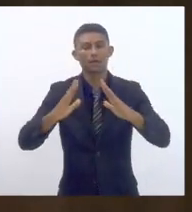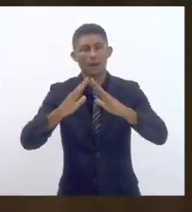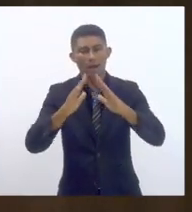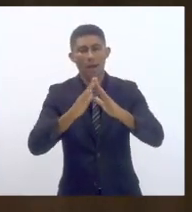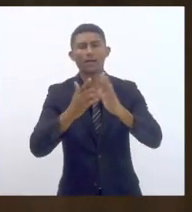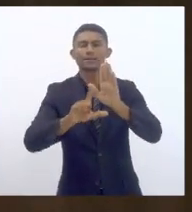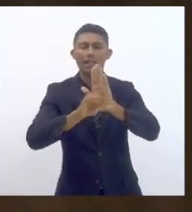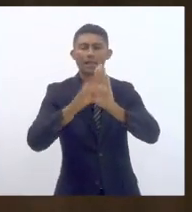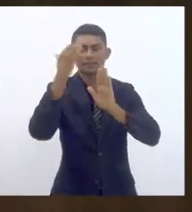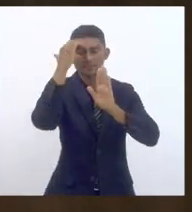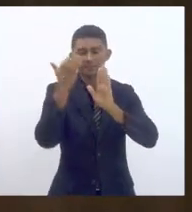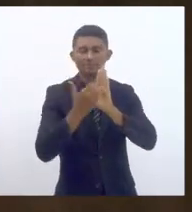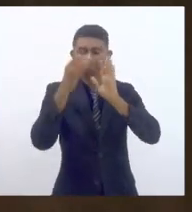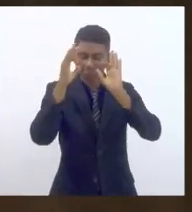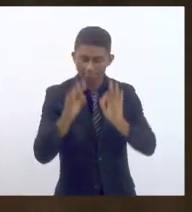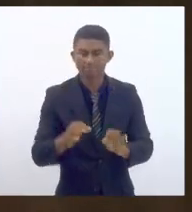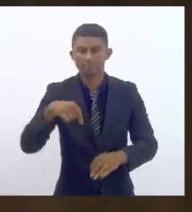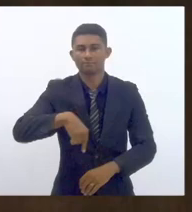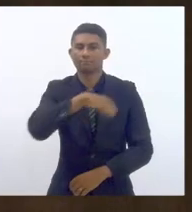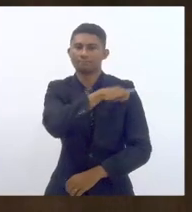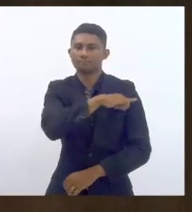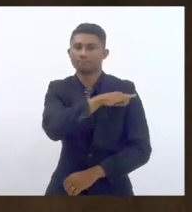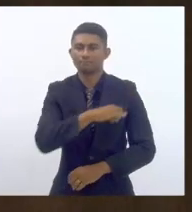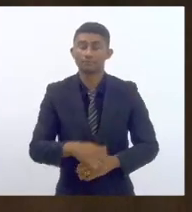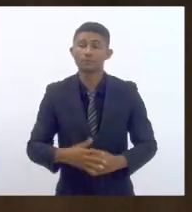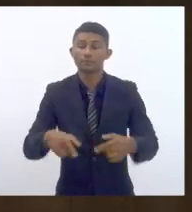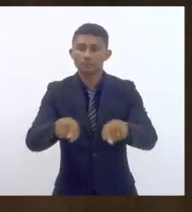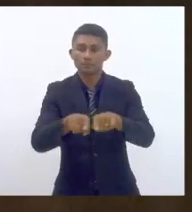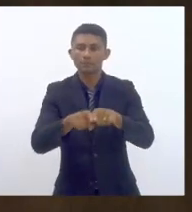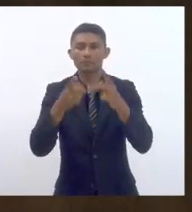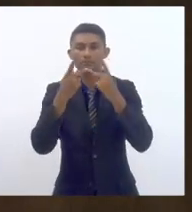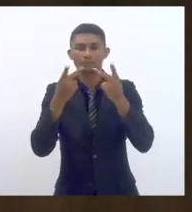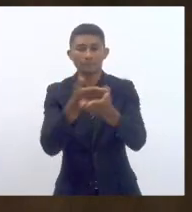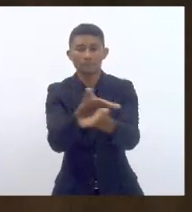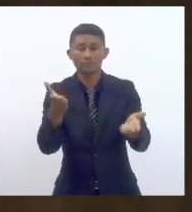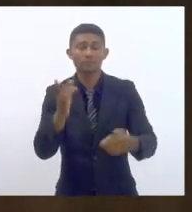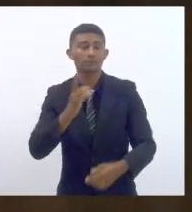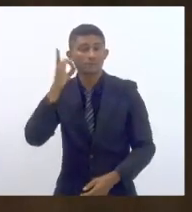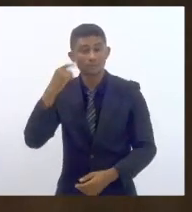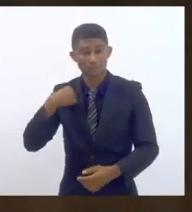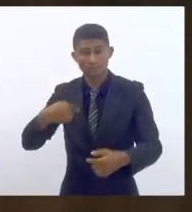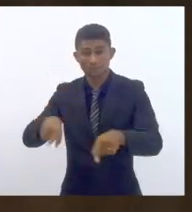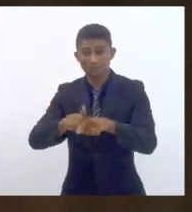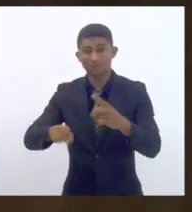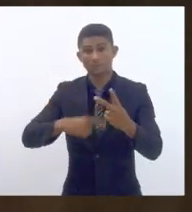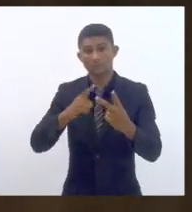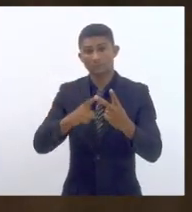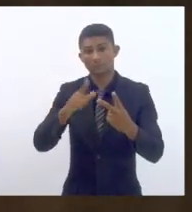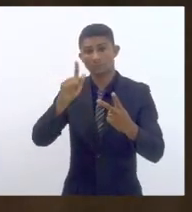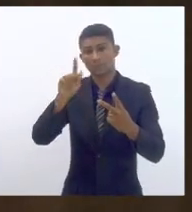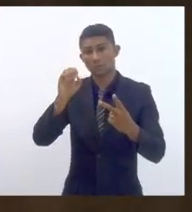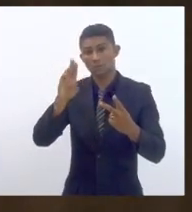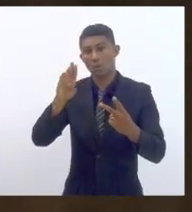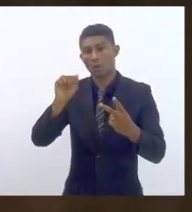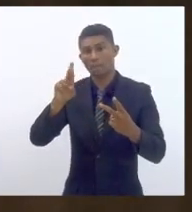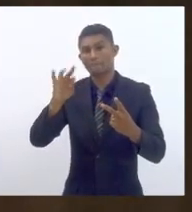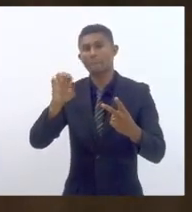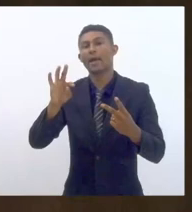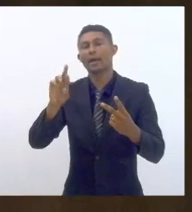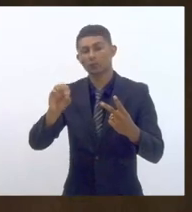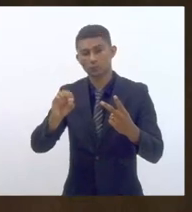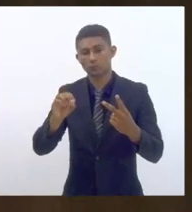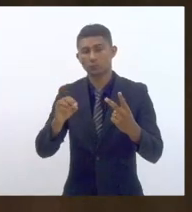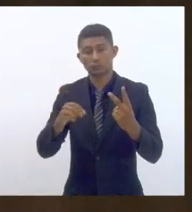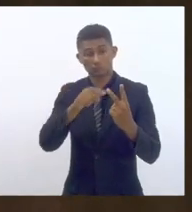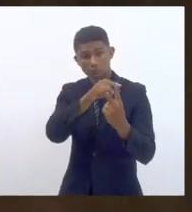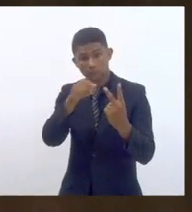legalizados, finalmente, aqui no estado do Rio de Janeiro. E dizer a todos os deputados que eu e o deputado Márcio Gualberto estamos preparando